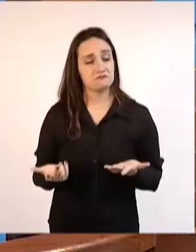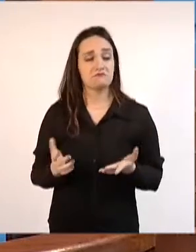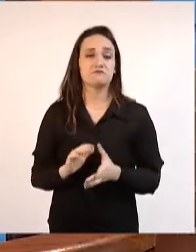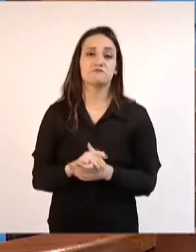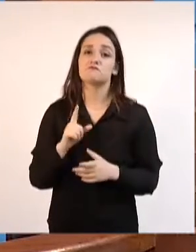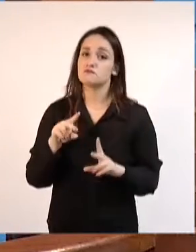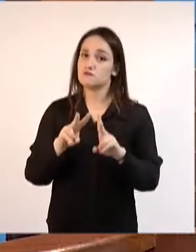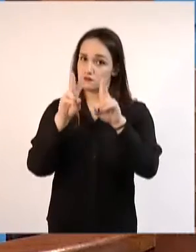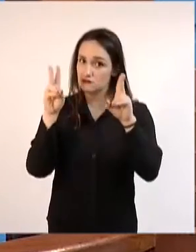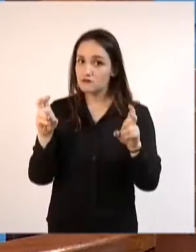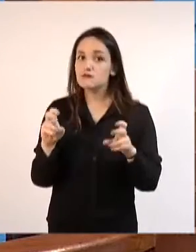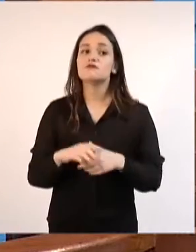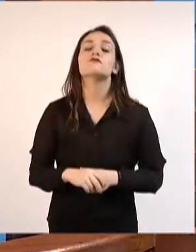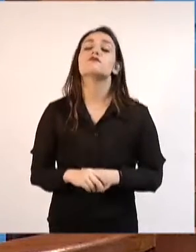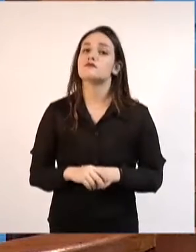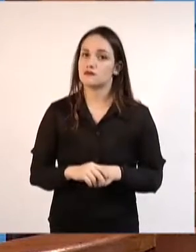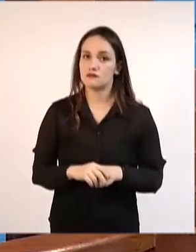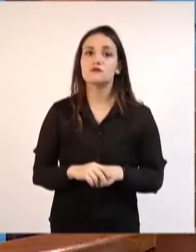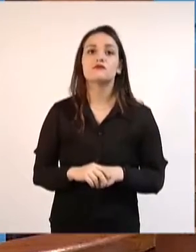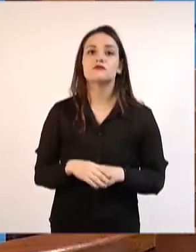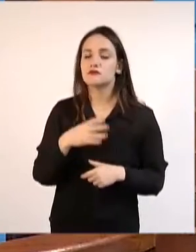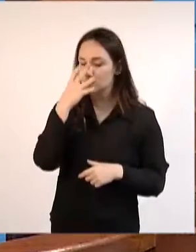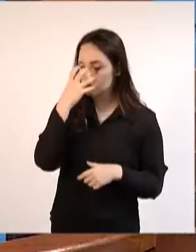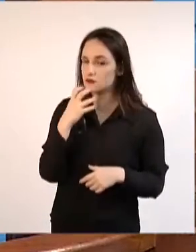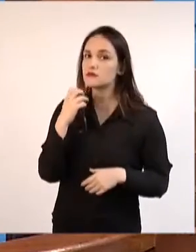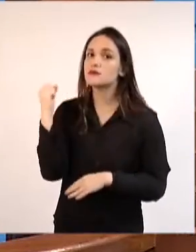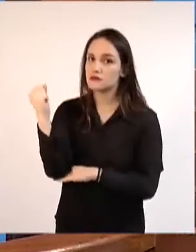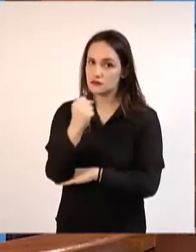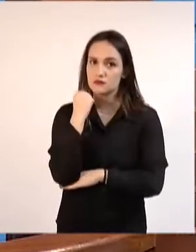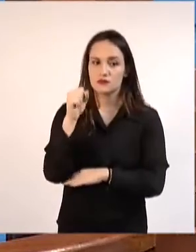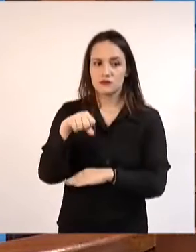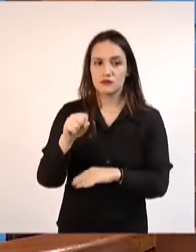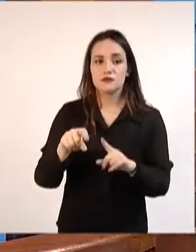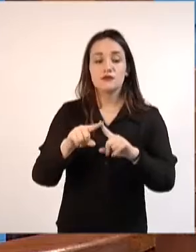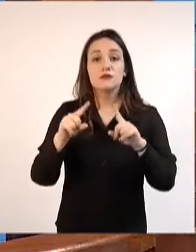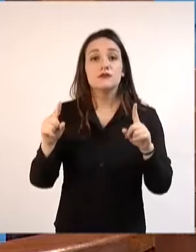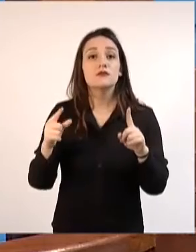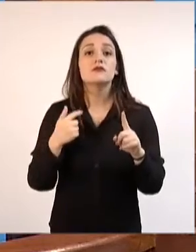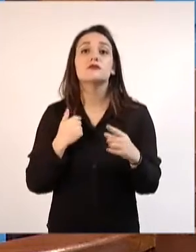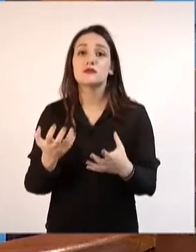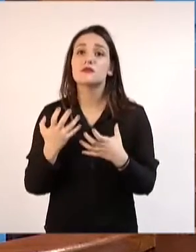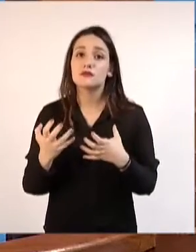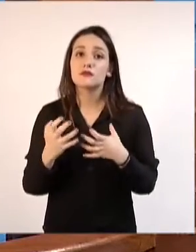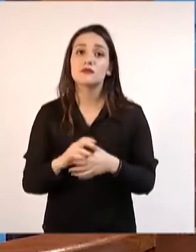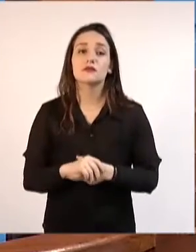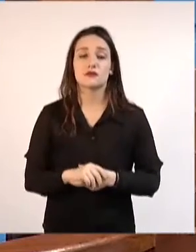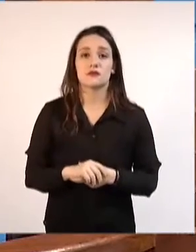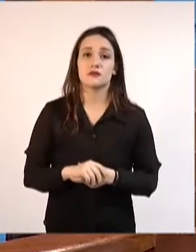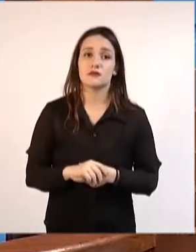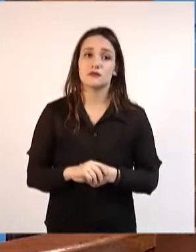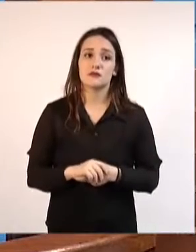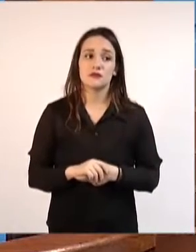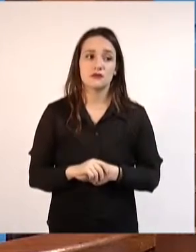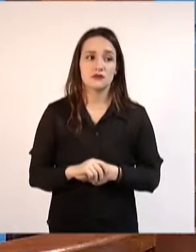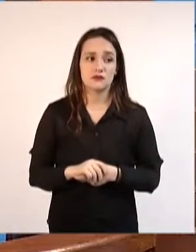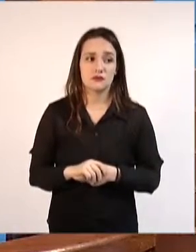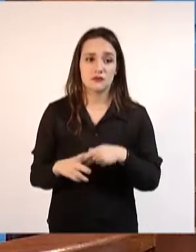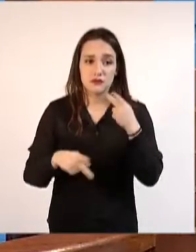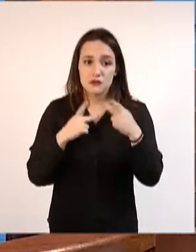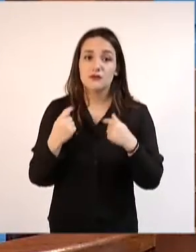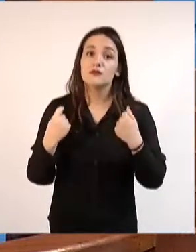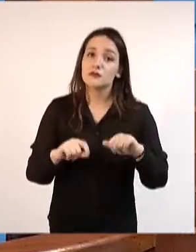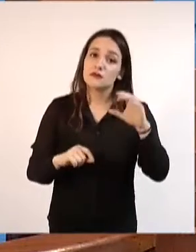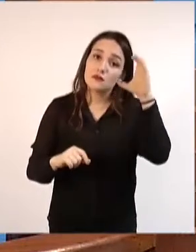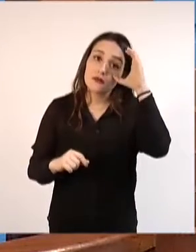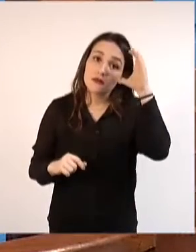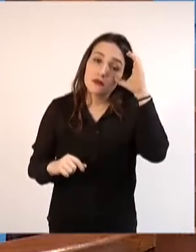um assunto realmente muito sério e gravíssimo, mas eu insisto que é necessário essa consciência, né, é necessária